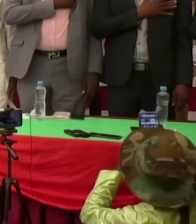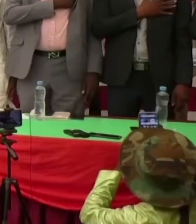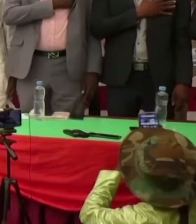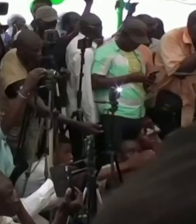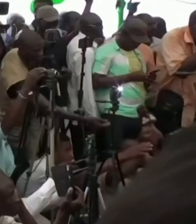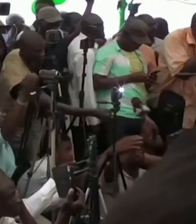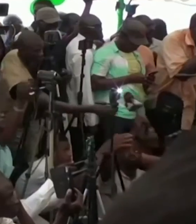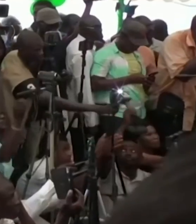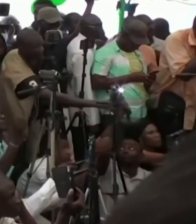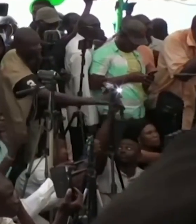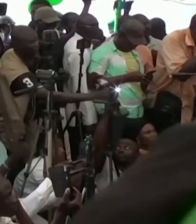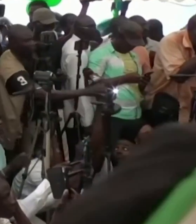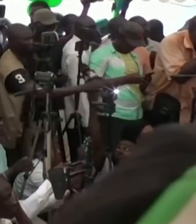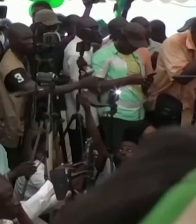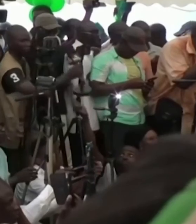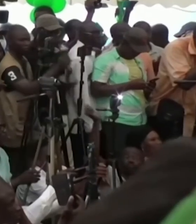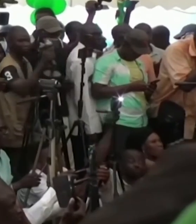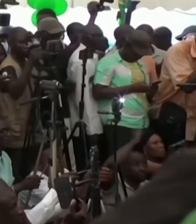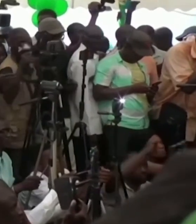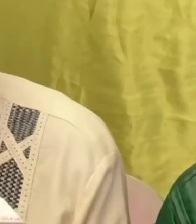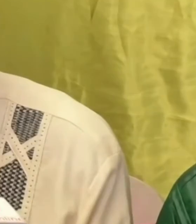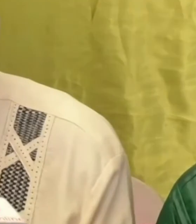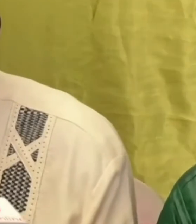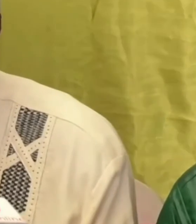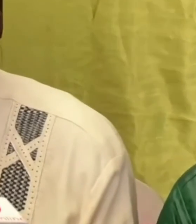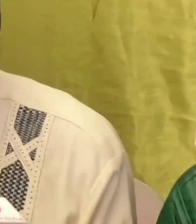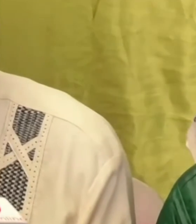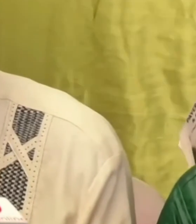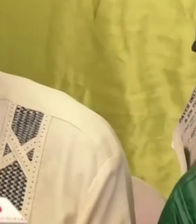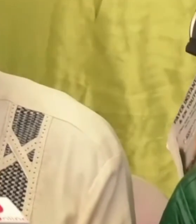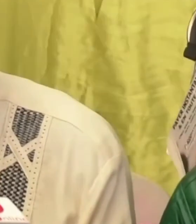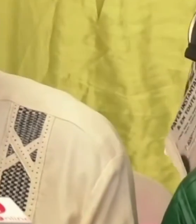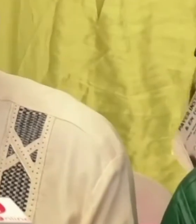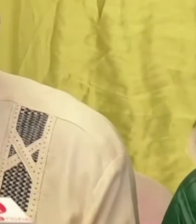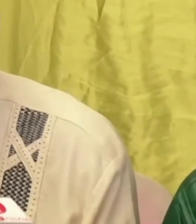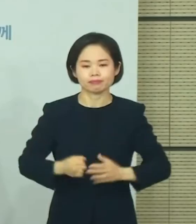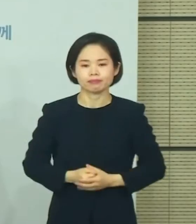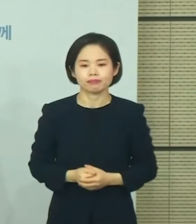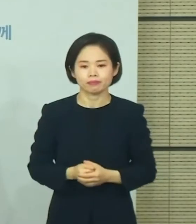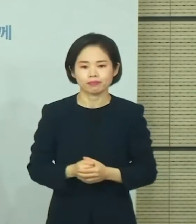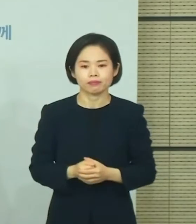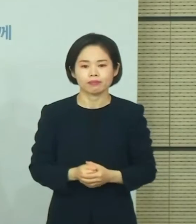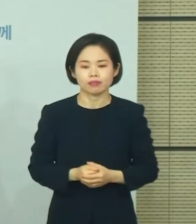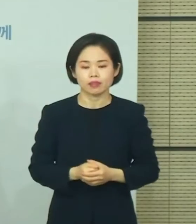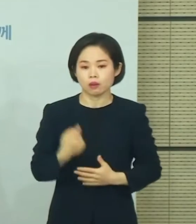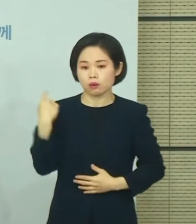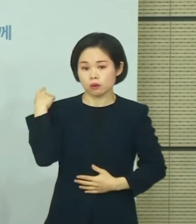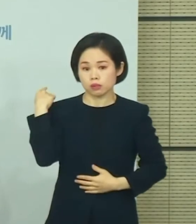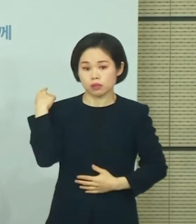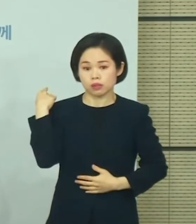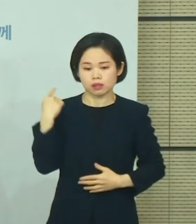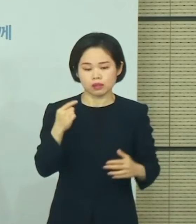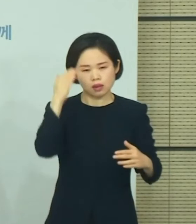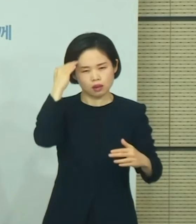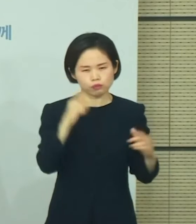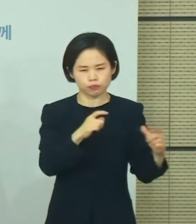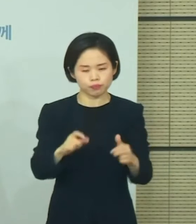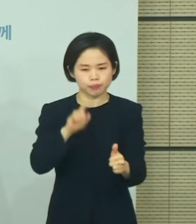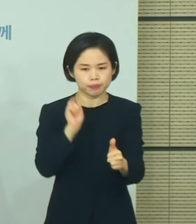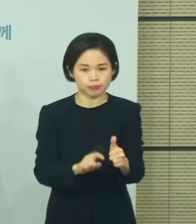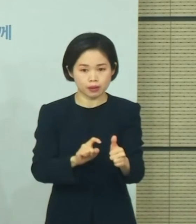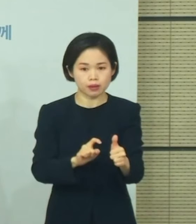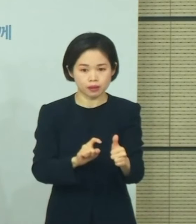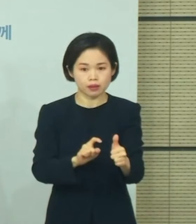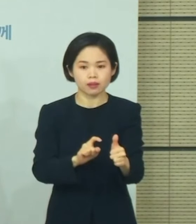estrangeira, isto quando uma delegação de líderes africanos se dirige para o país. Coreia do Sul, o país registrou o maior número